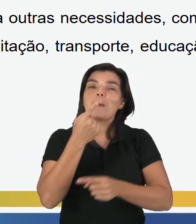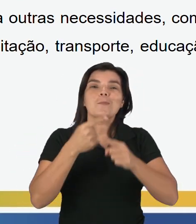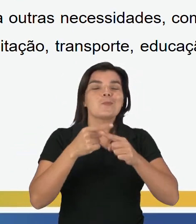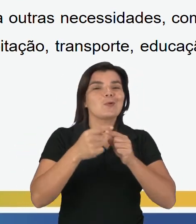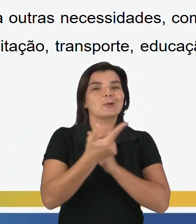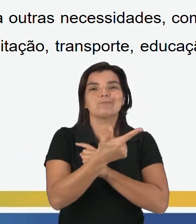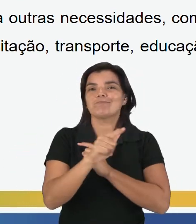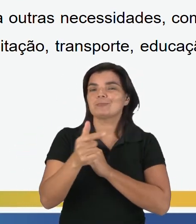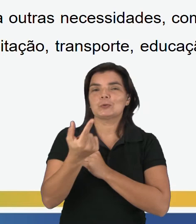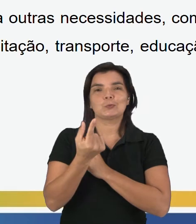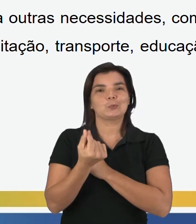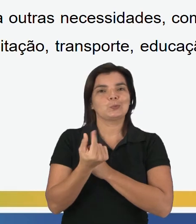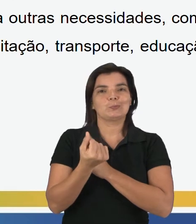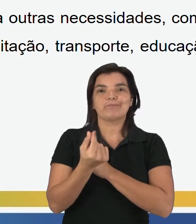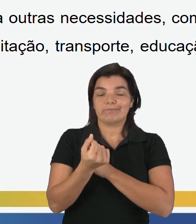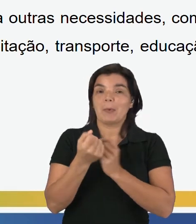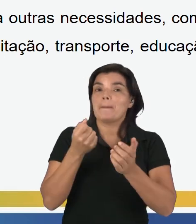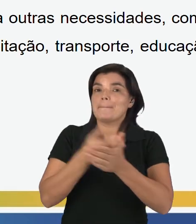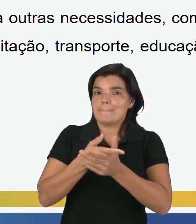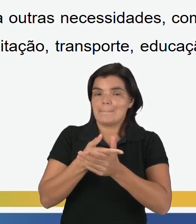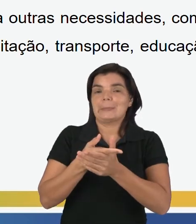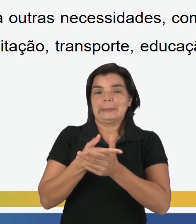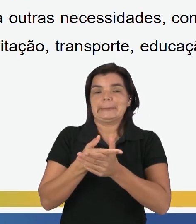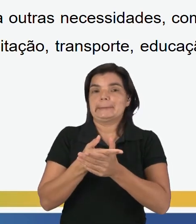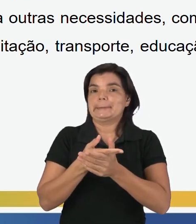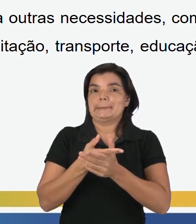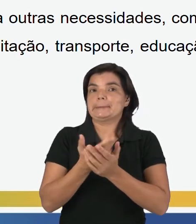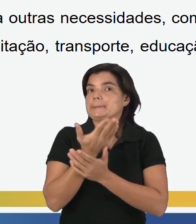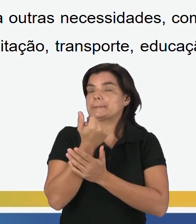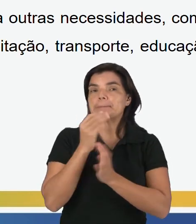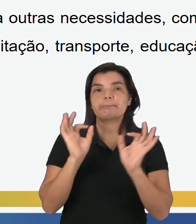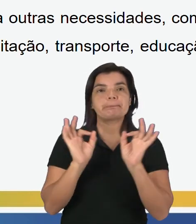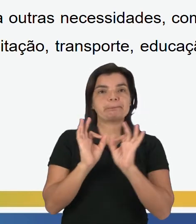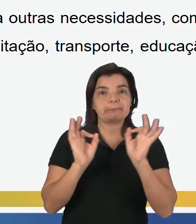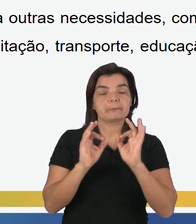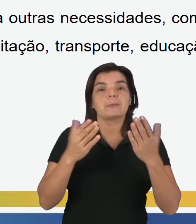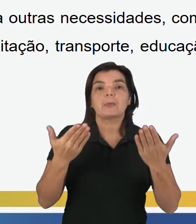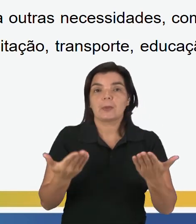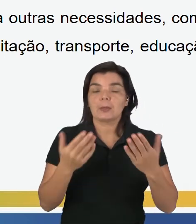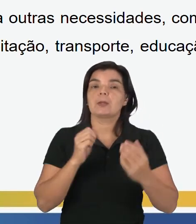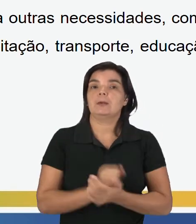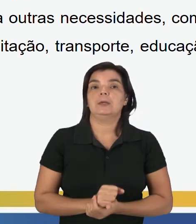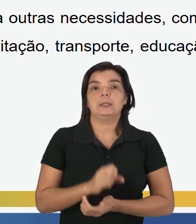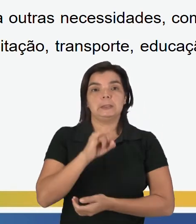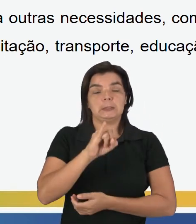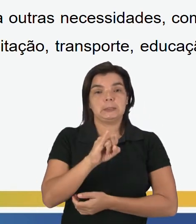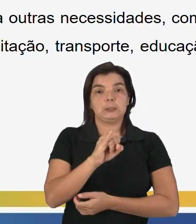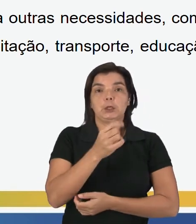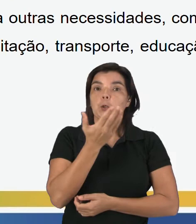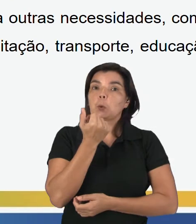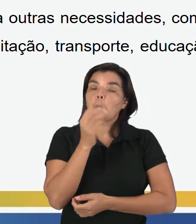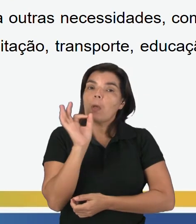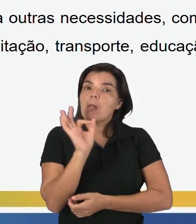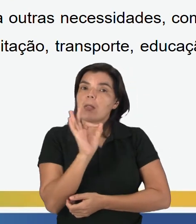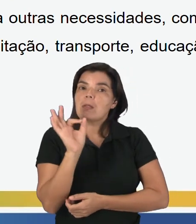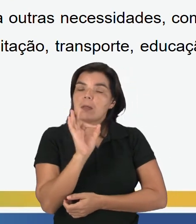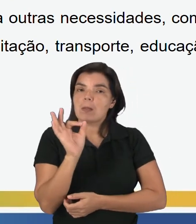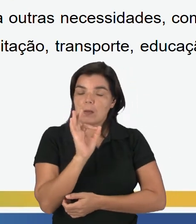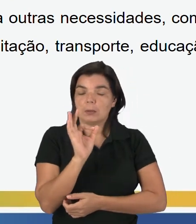não havia dinheiro para comprar mais comida. Então, se não tinha nem para comida